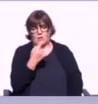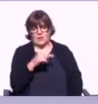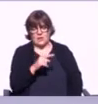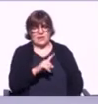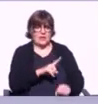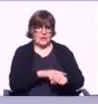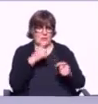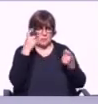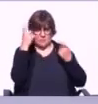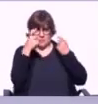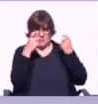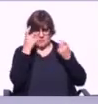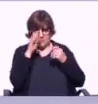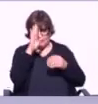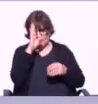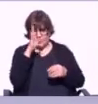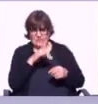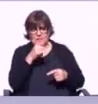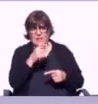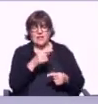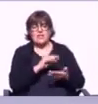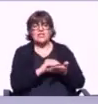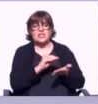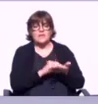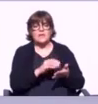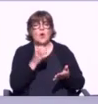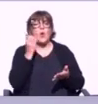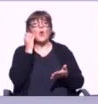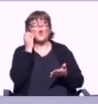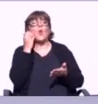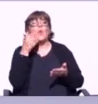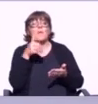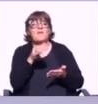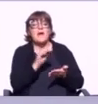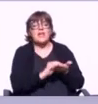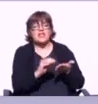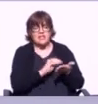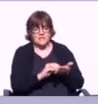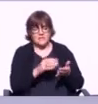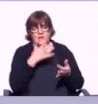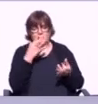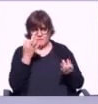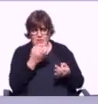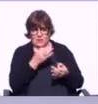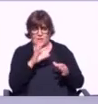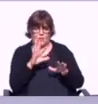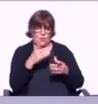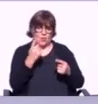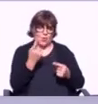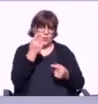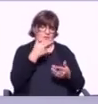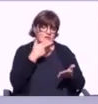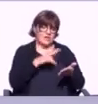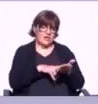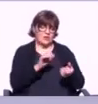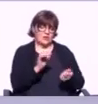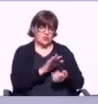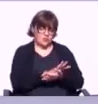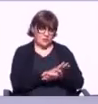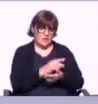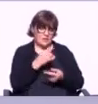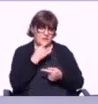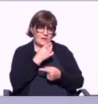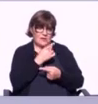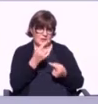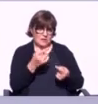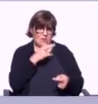tempo para poder pensar e saber aquilo que vão escrever e como vão escrevê-lo também. Porque também é verdade que enquanto um Sindicato de Jornalistas dizia, e